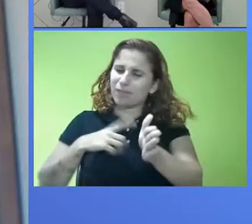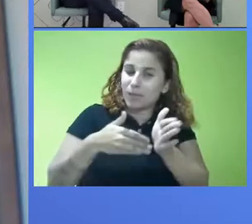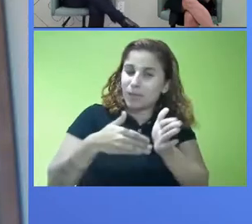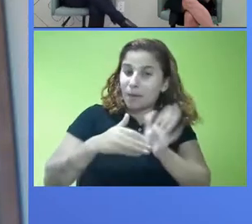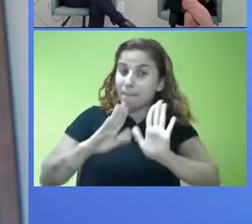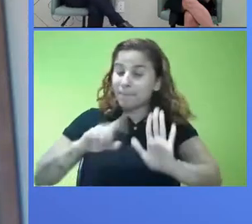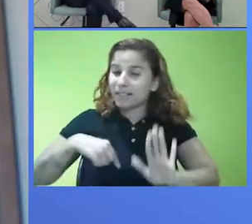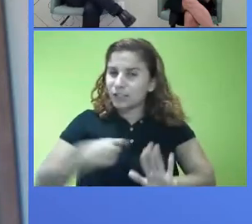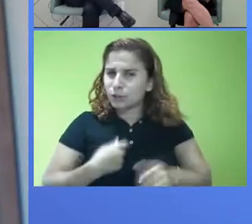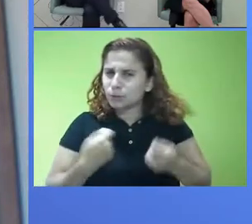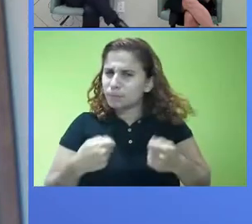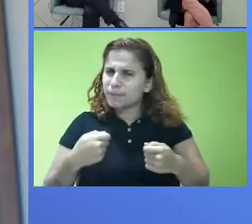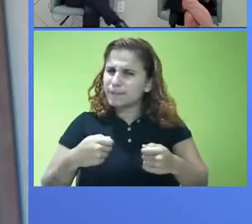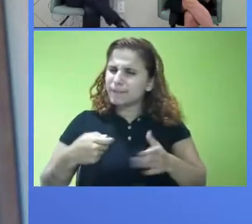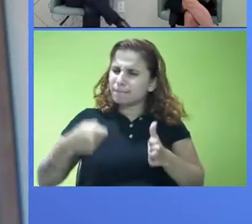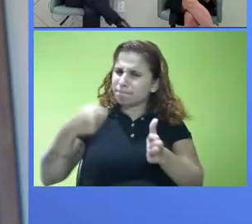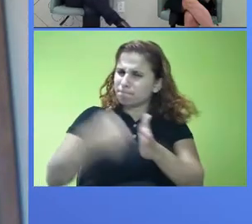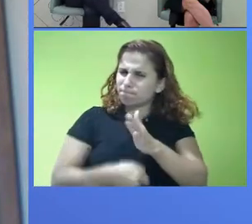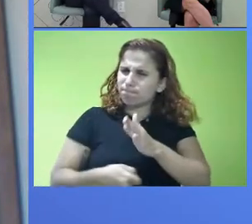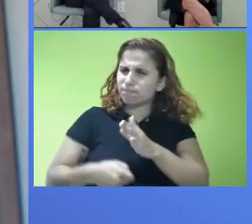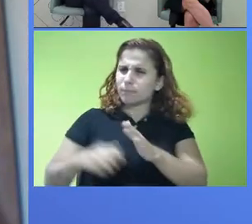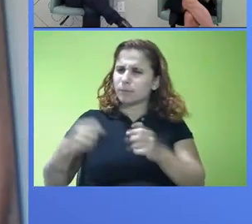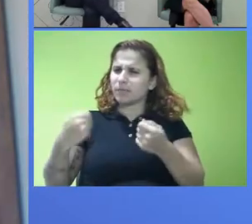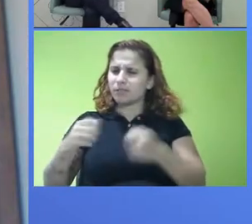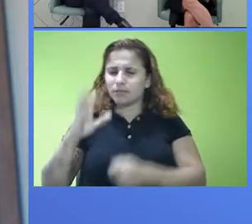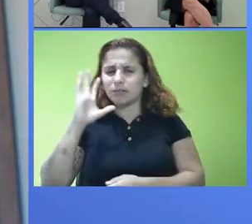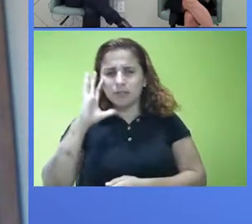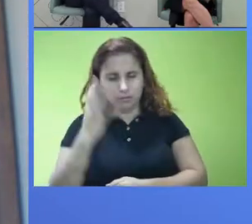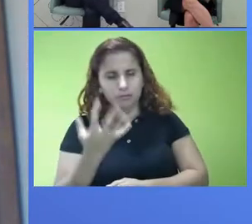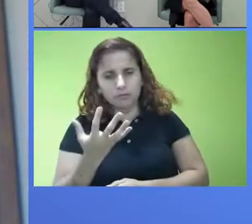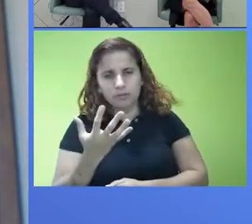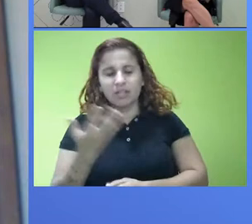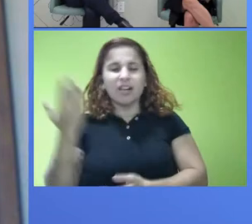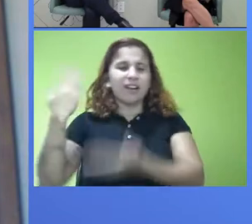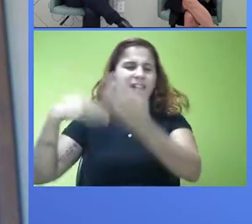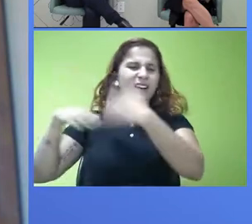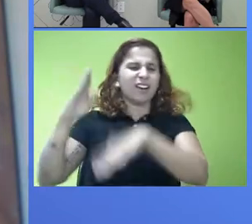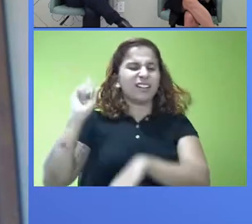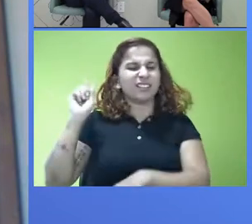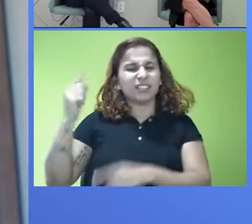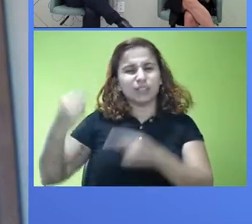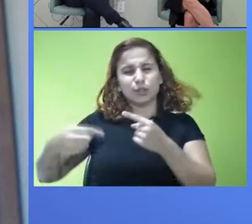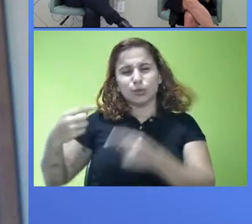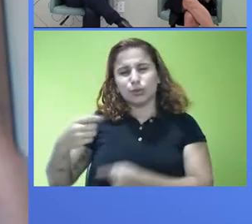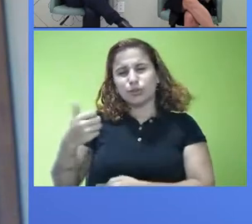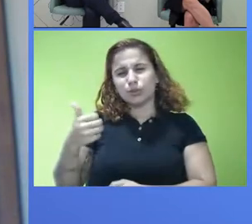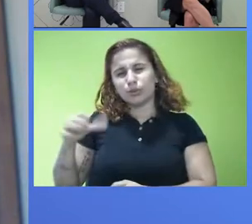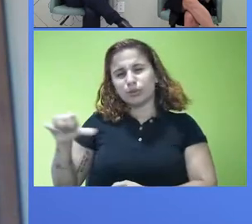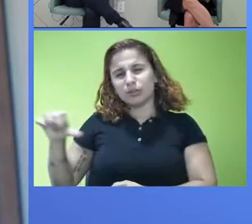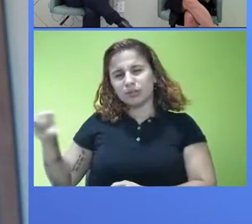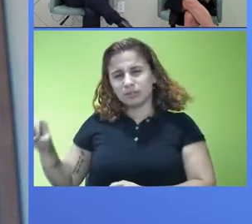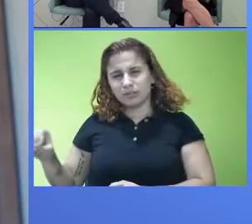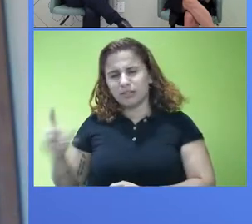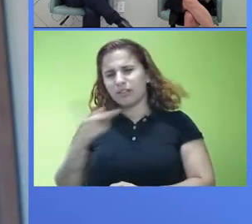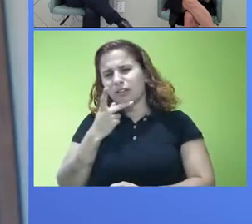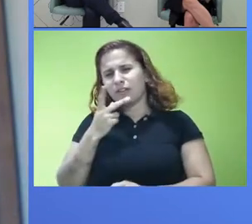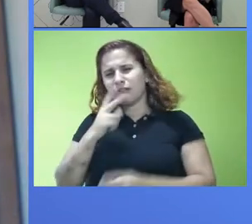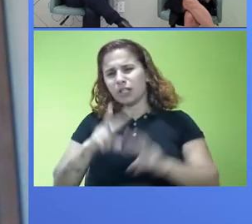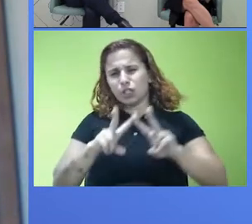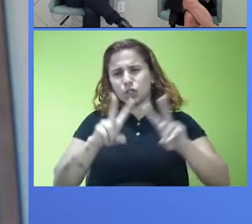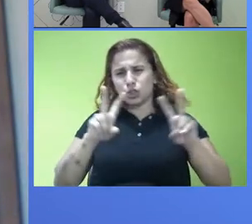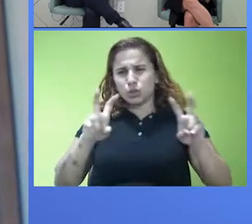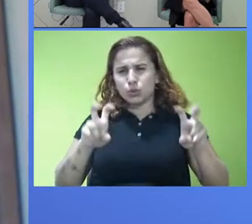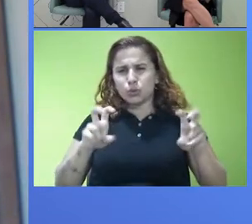né? Talvez semelhante àquela discussão lá dos anos 90 que se tinha, né, da educação inclusiva, em que momento que a